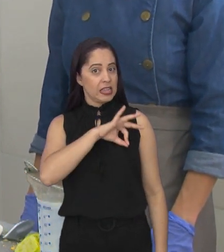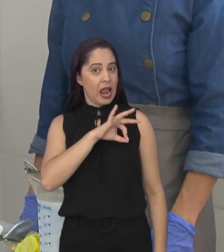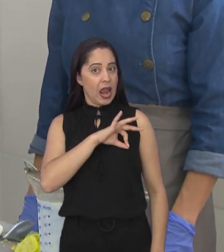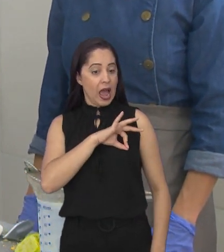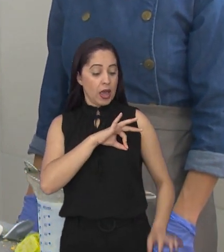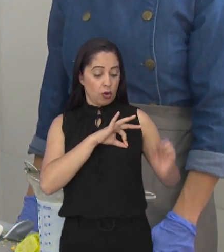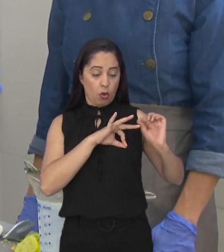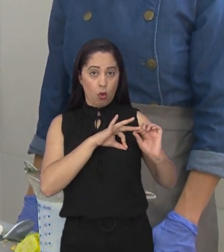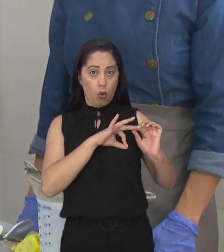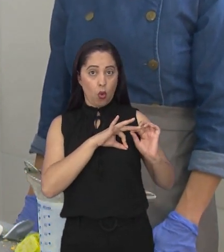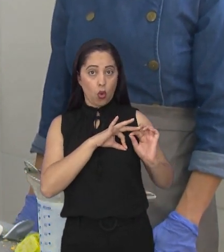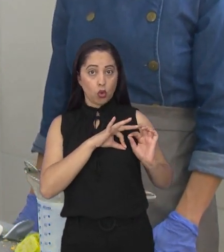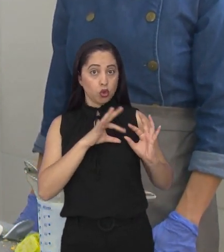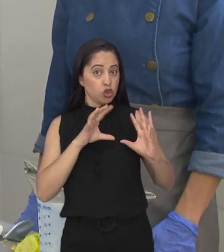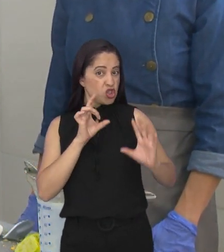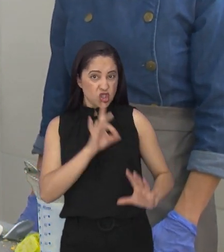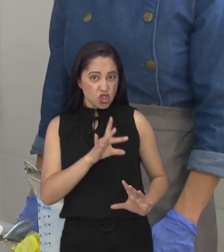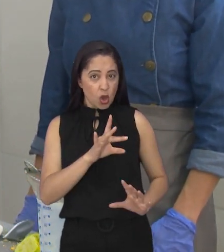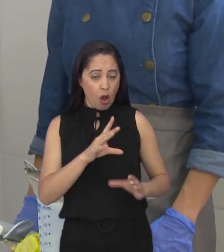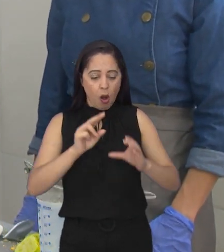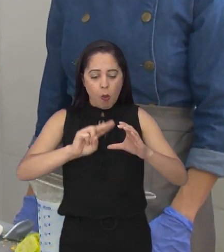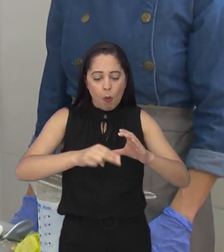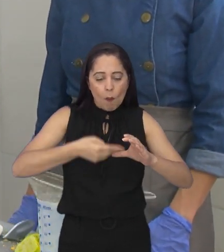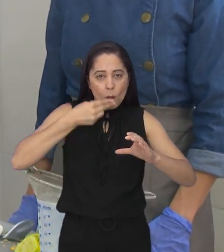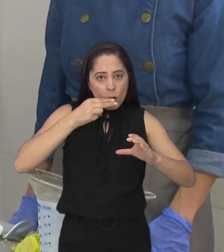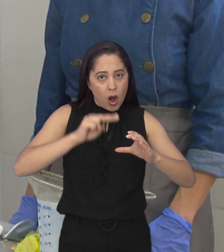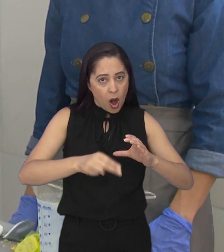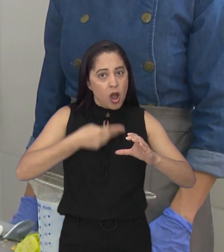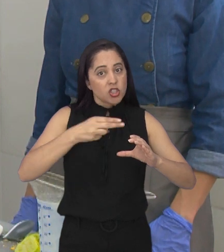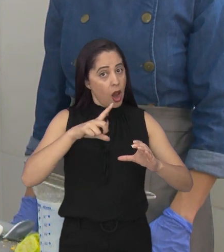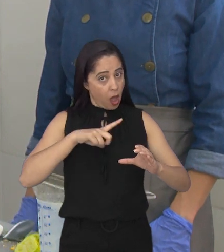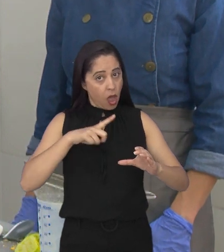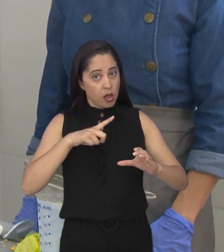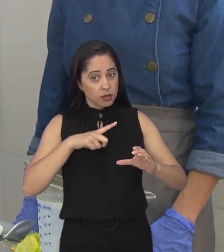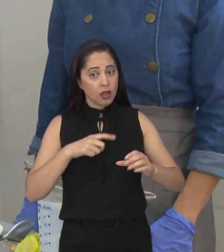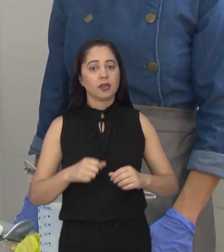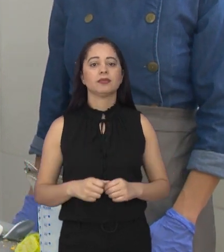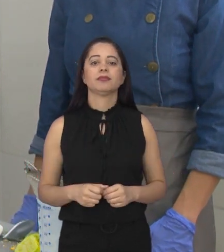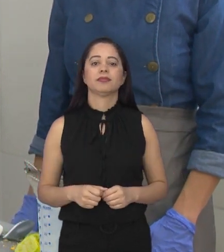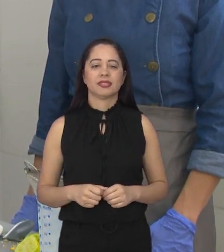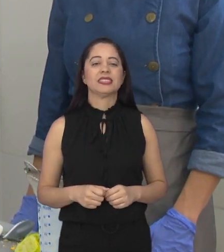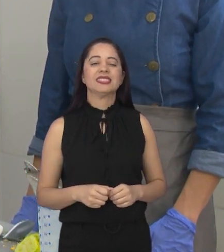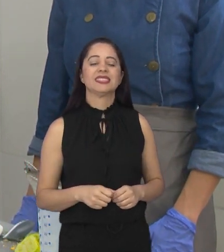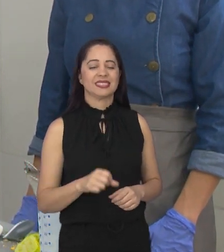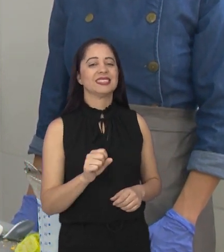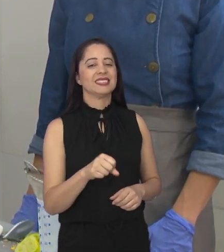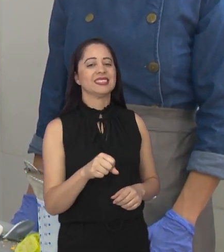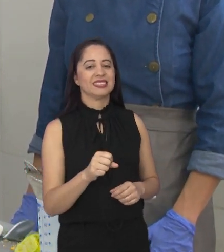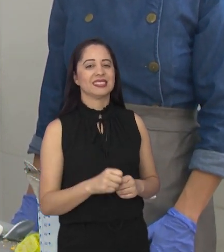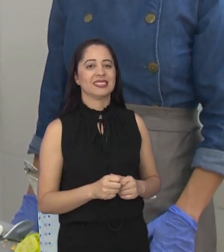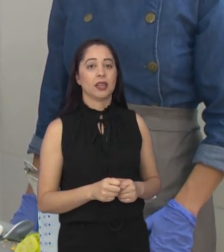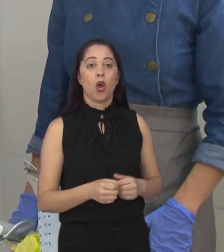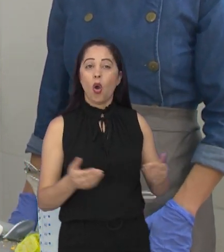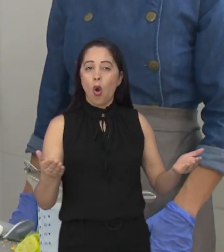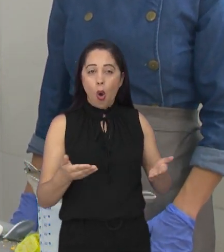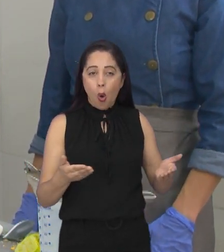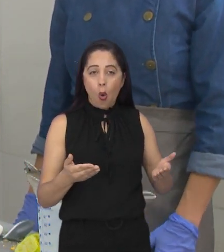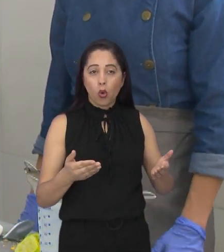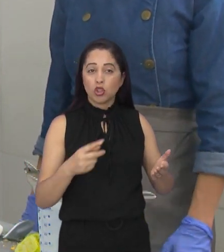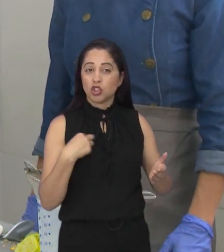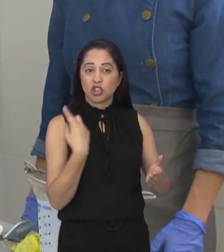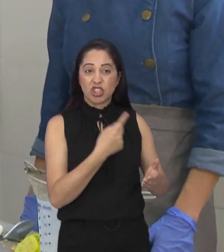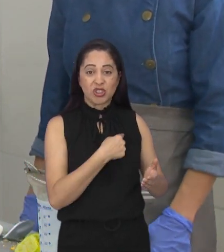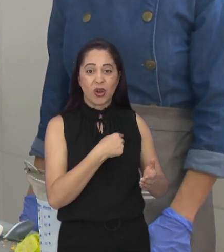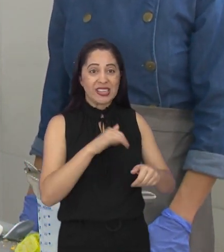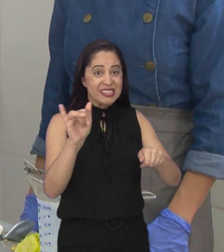vivem realmente da confecção do produto geleia. Sim, hoje nós vivemos apenas a geleia, não